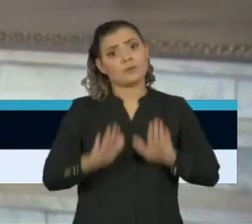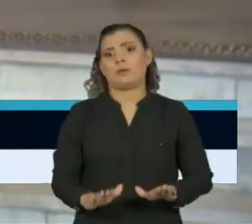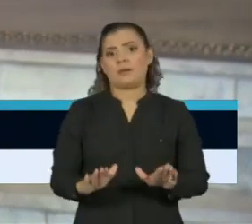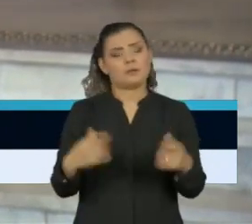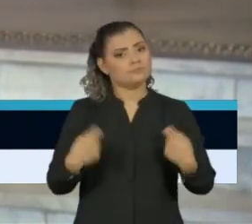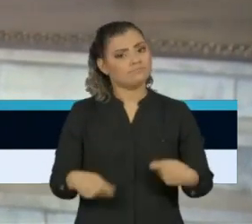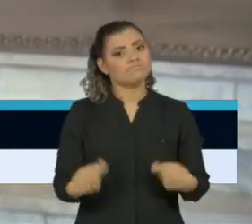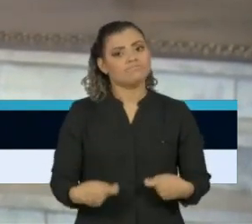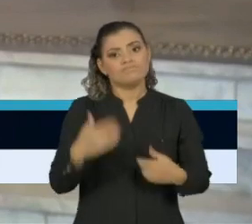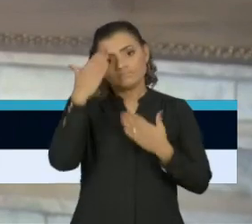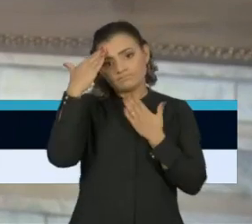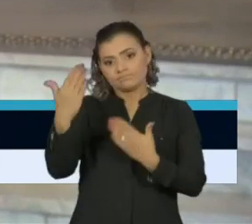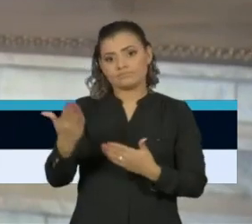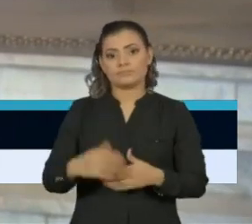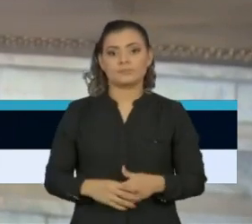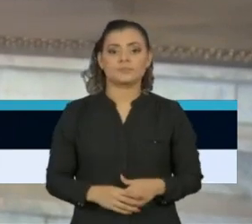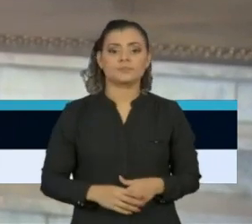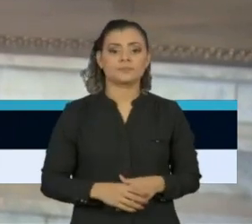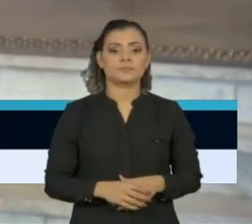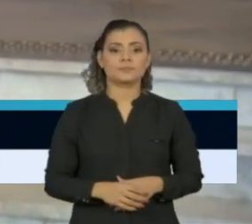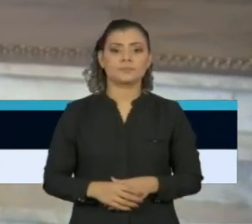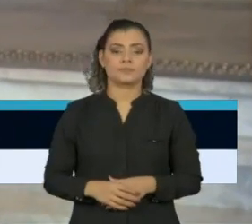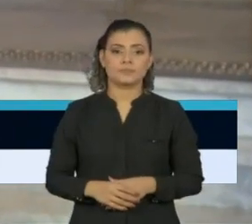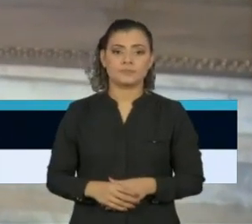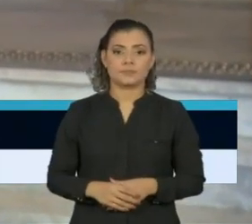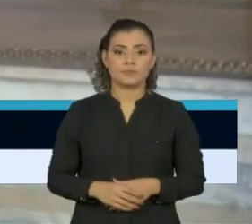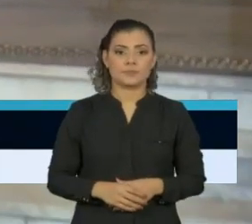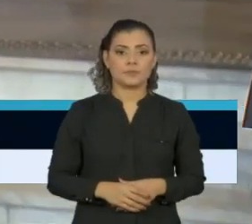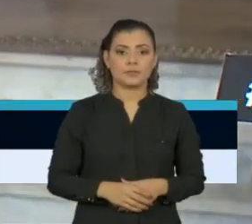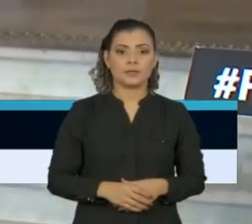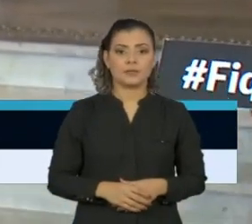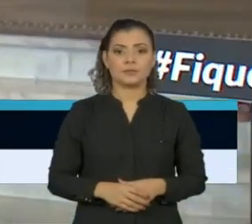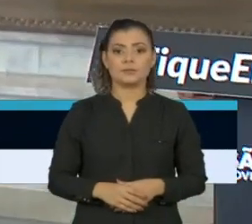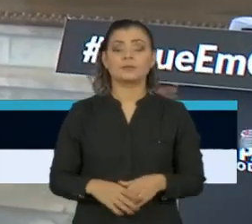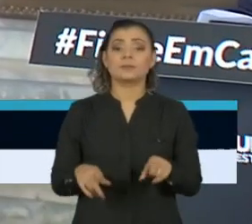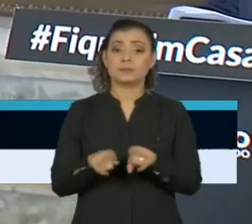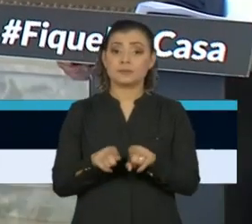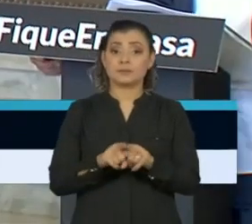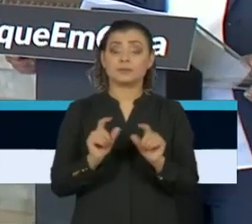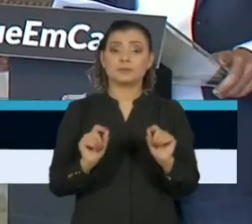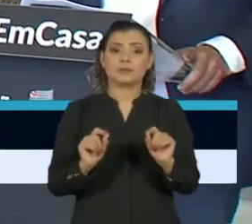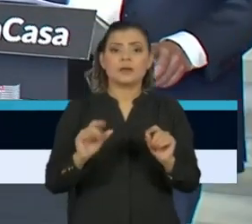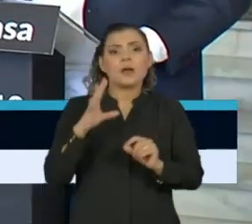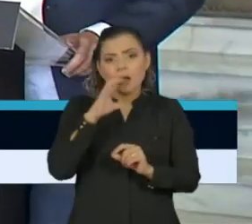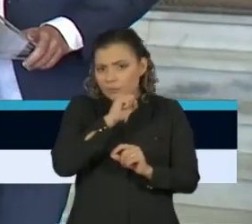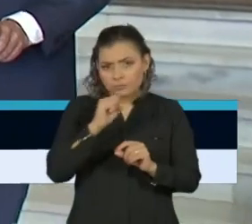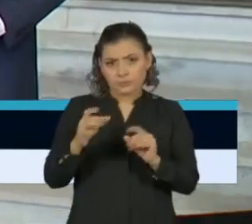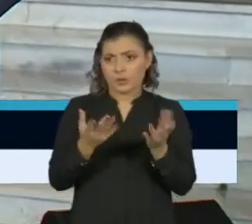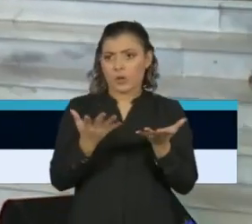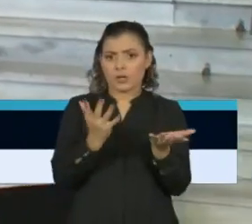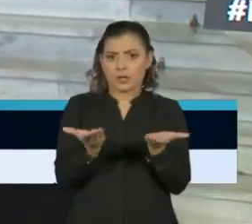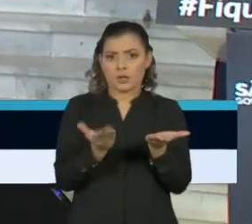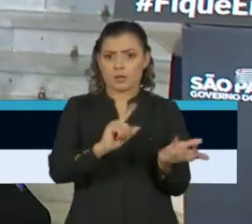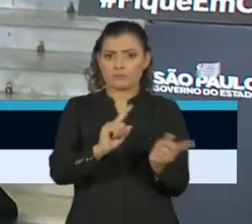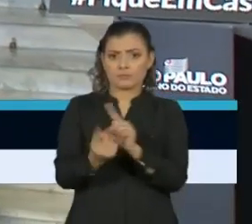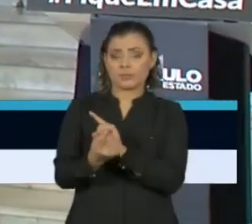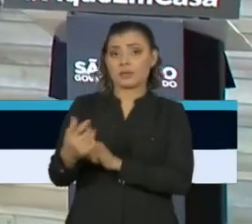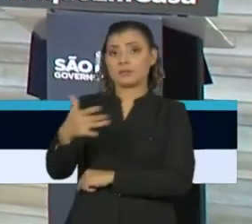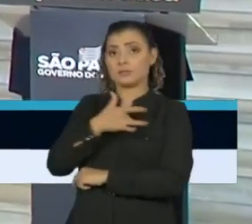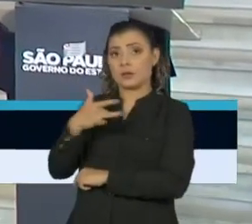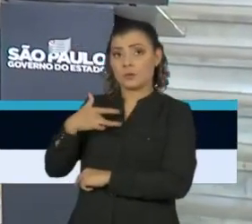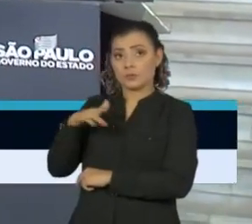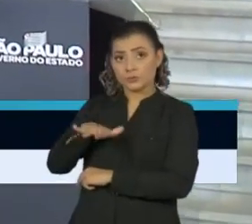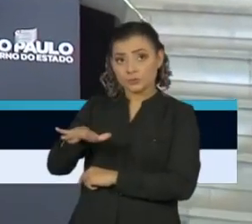casa também. Muito obrigada. Obrigado, secretária Célia Parnes. Fazendo uma pequena inversão, nós vamos agora à saúde e,